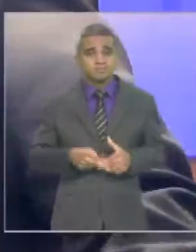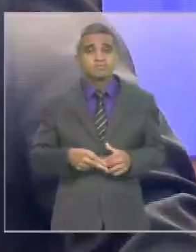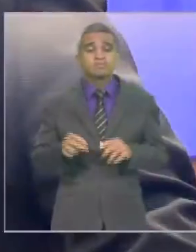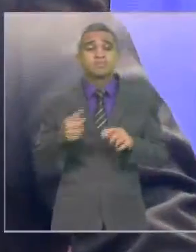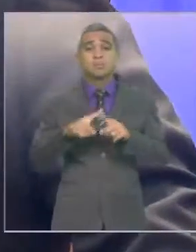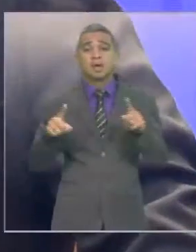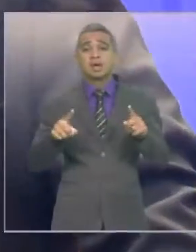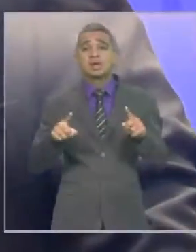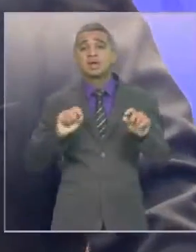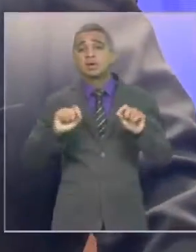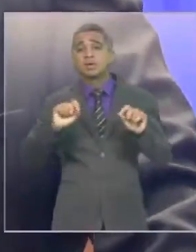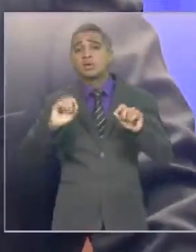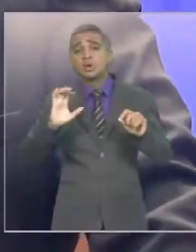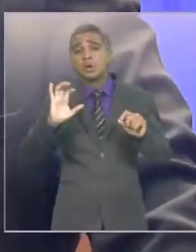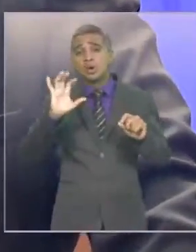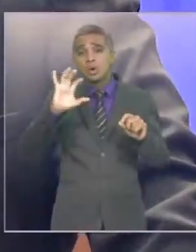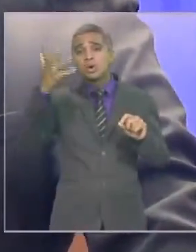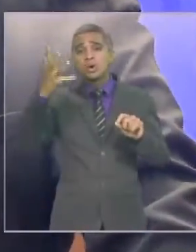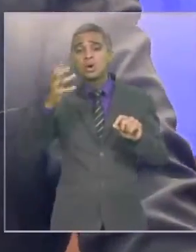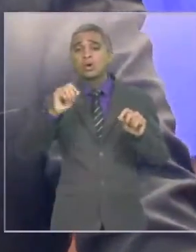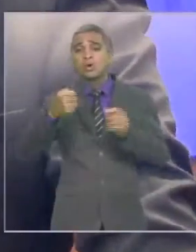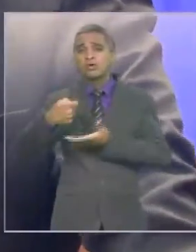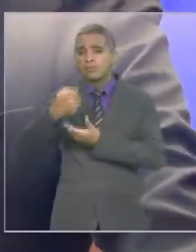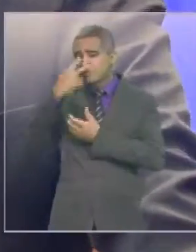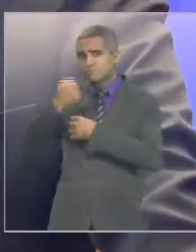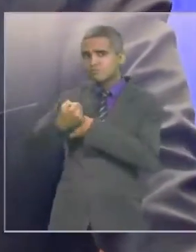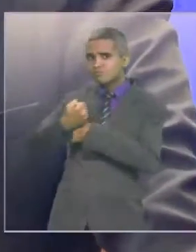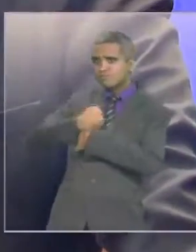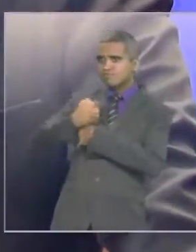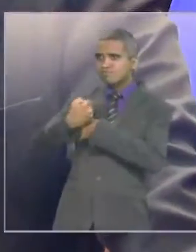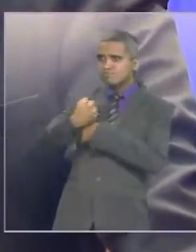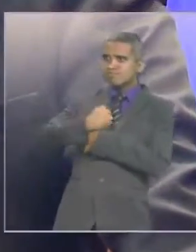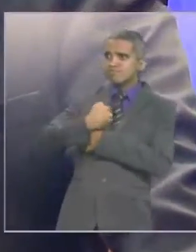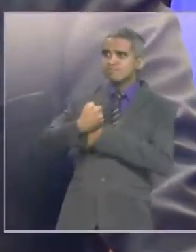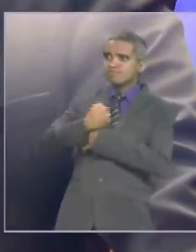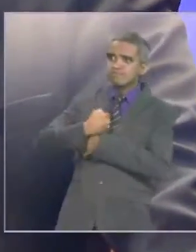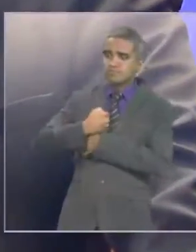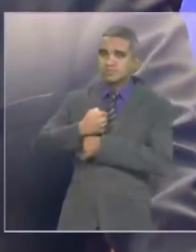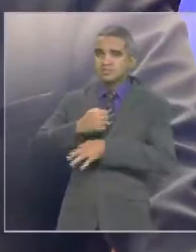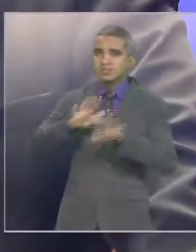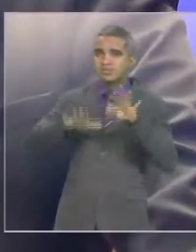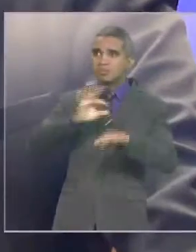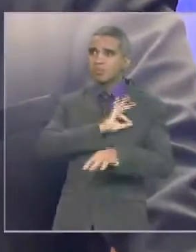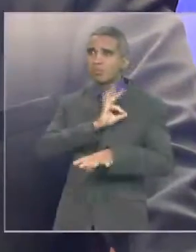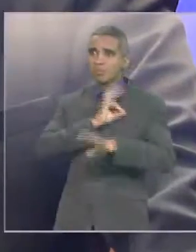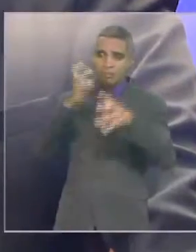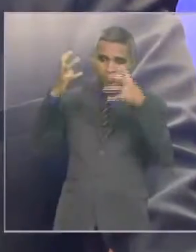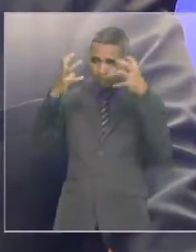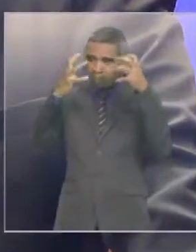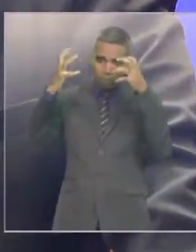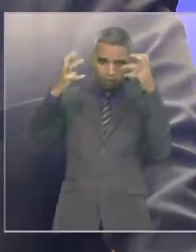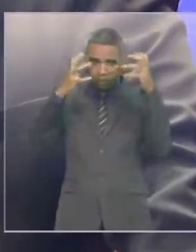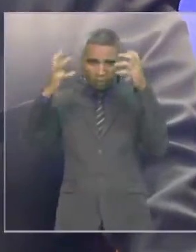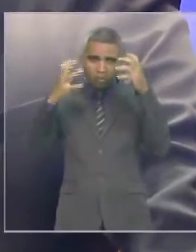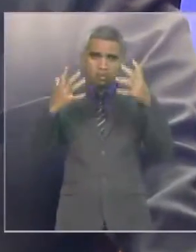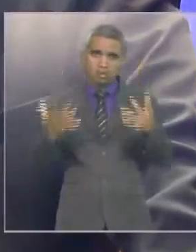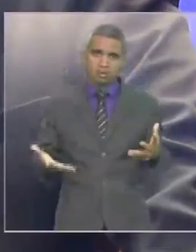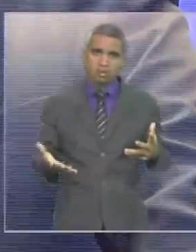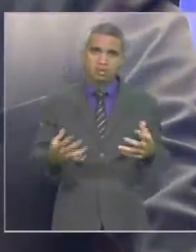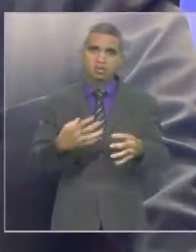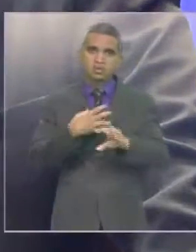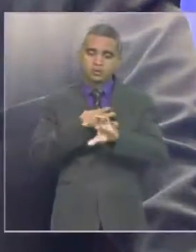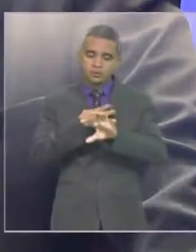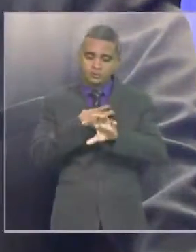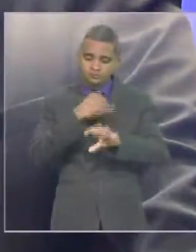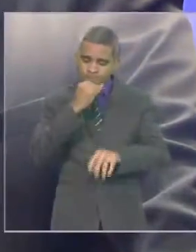de pressão que às vezes dentro dos quartéis é nós lamentamos muito a morte